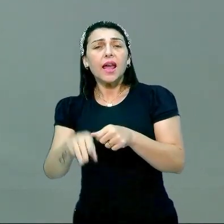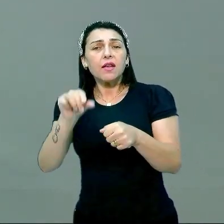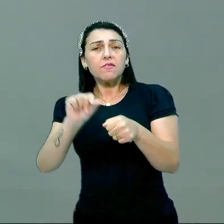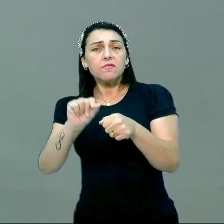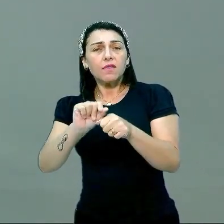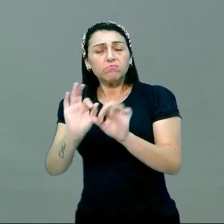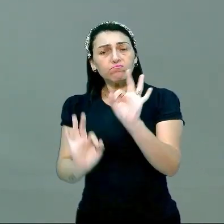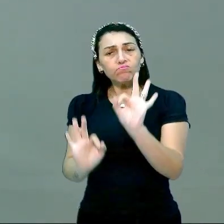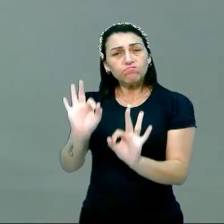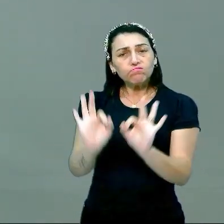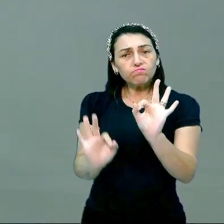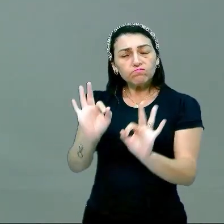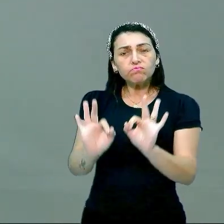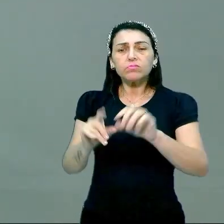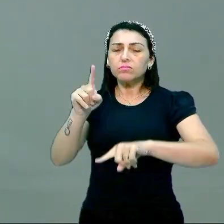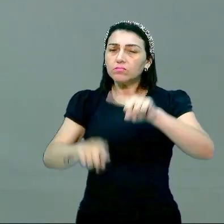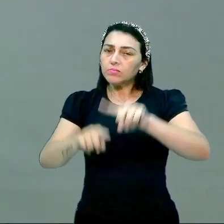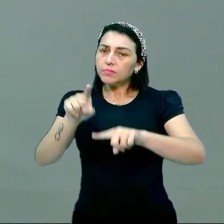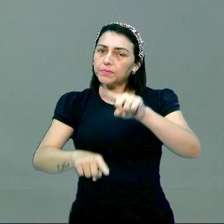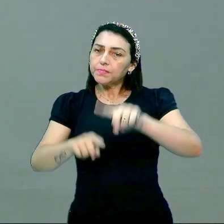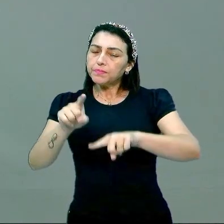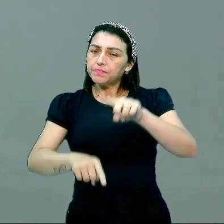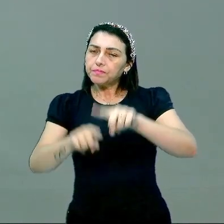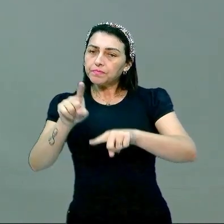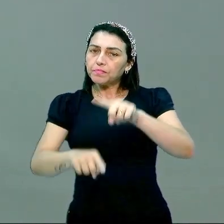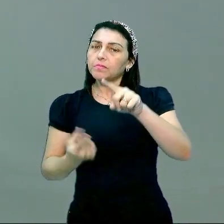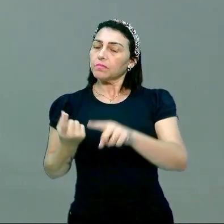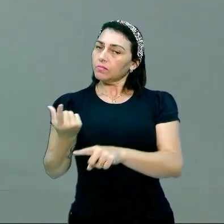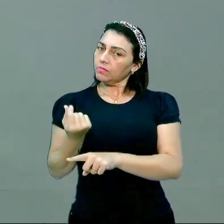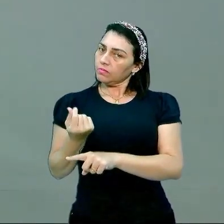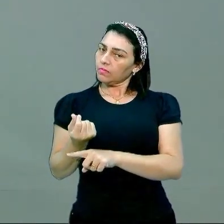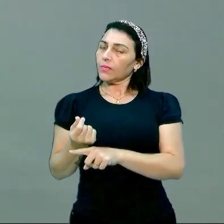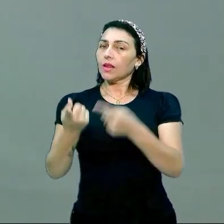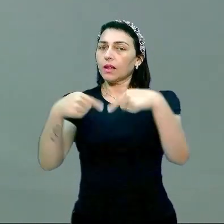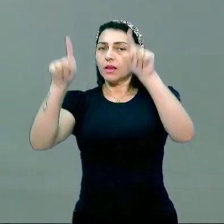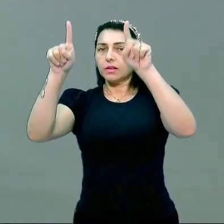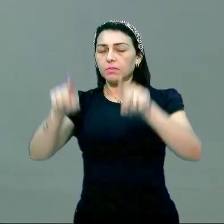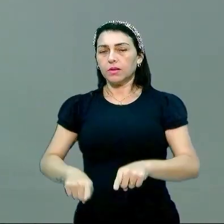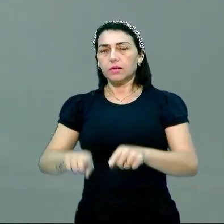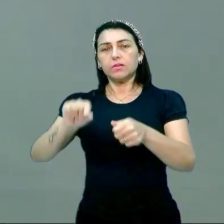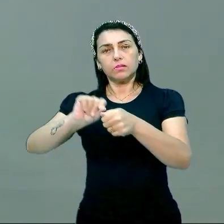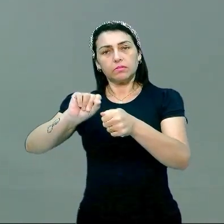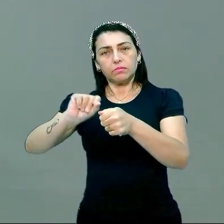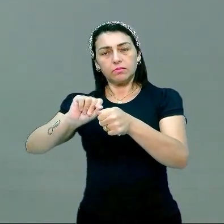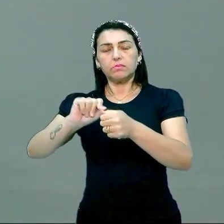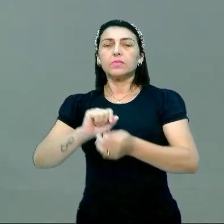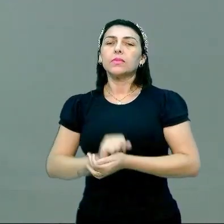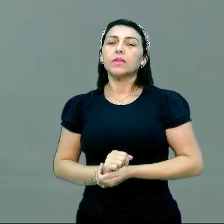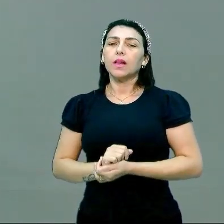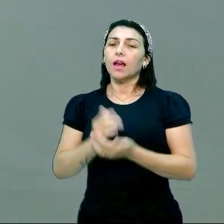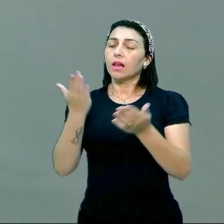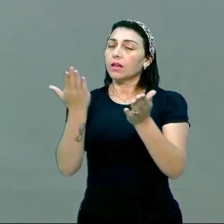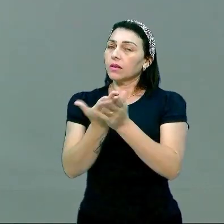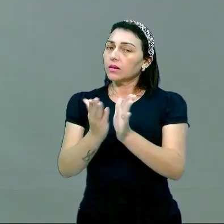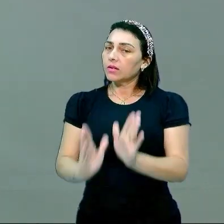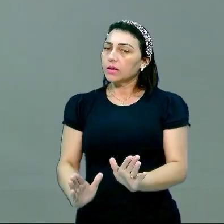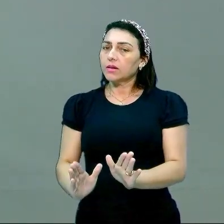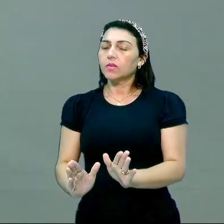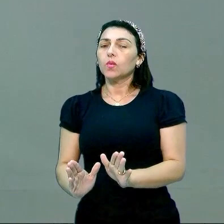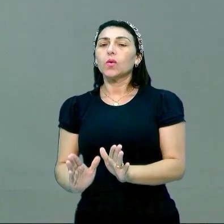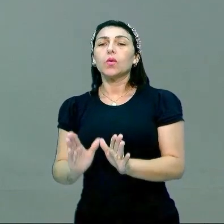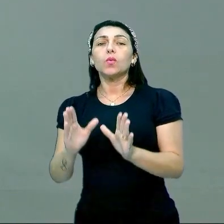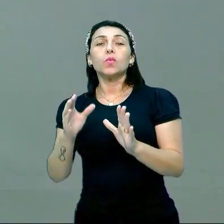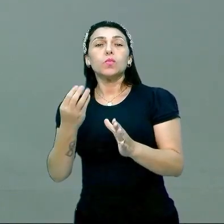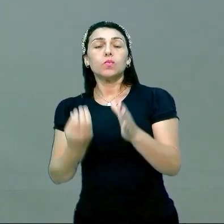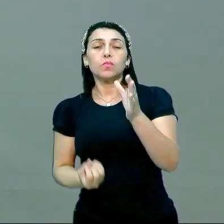gera as mercadorias, quem gera os produtos, quem gera a riqueza são os trabalhadores. Então vamos acabar com esse negócio de que